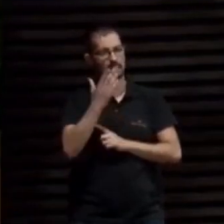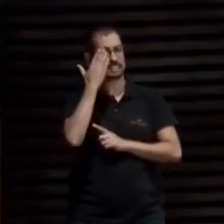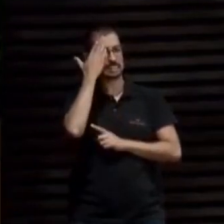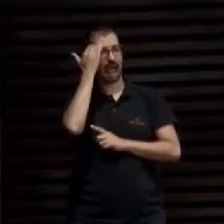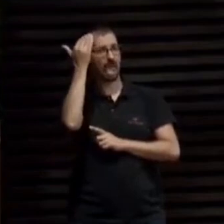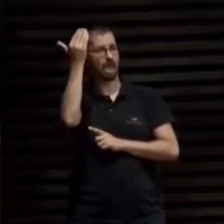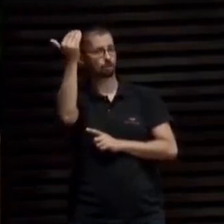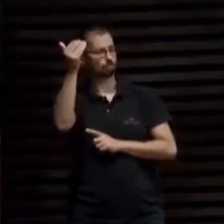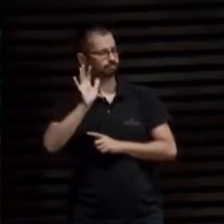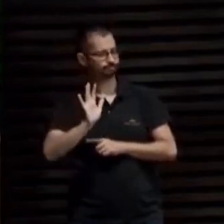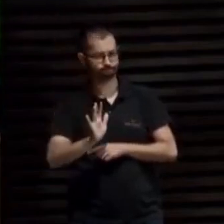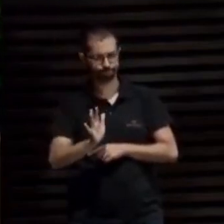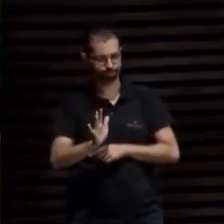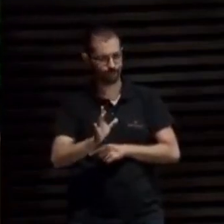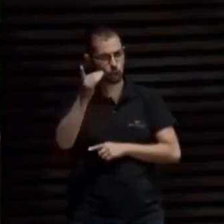talentos,